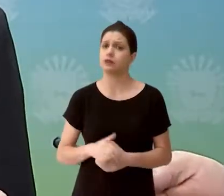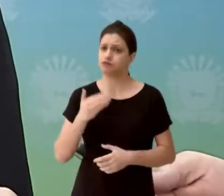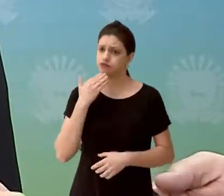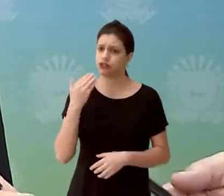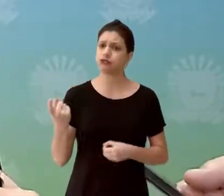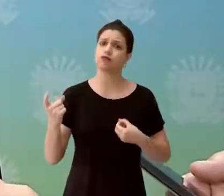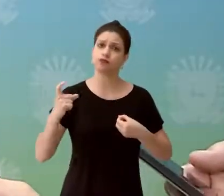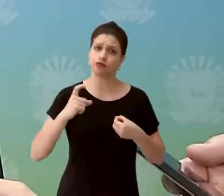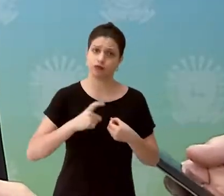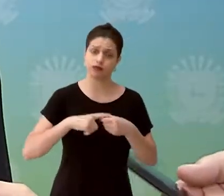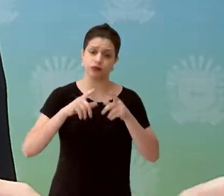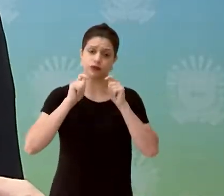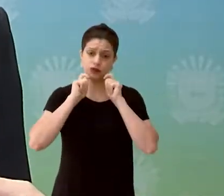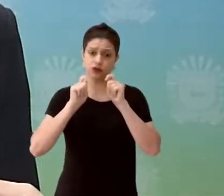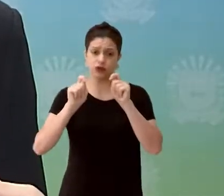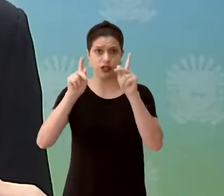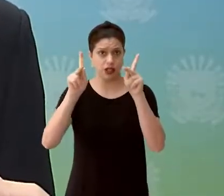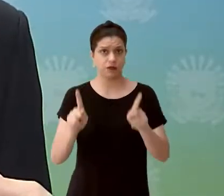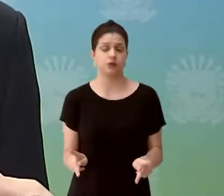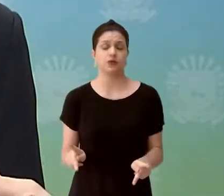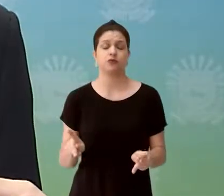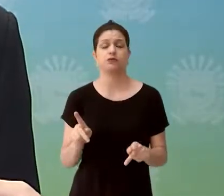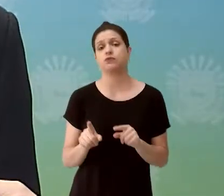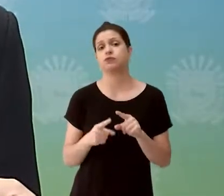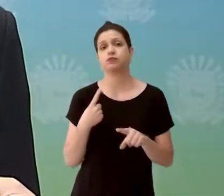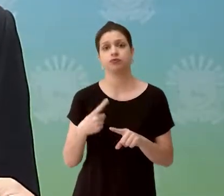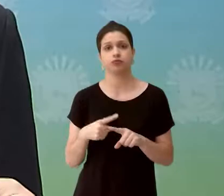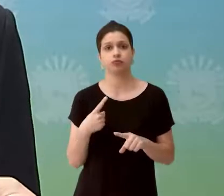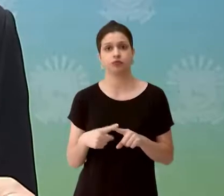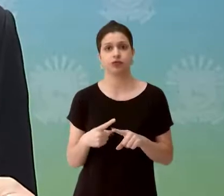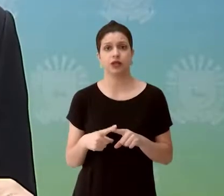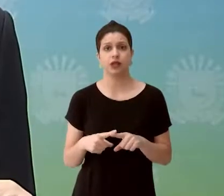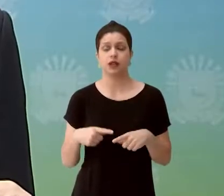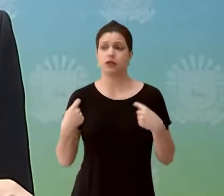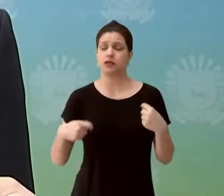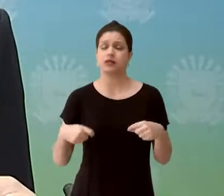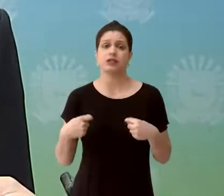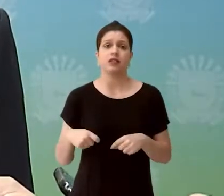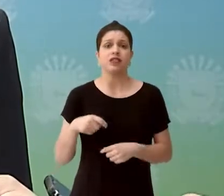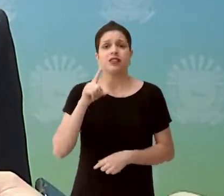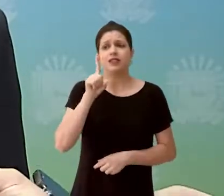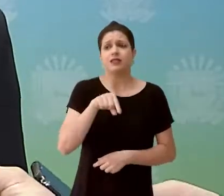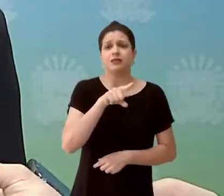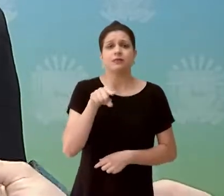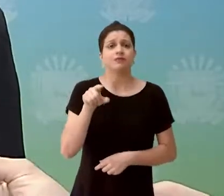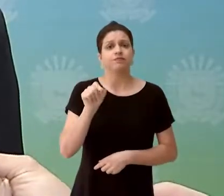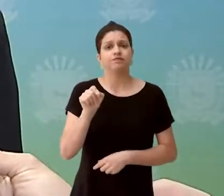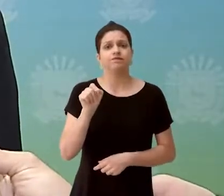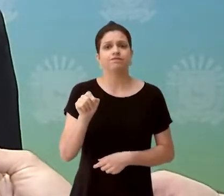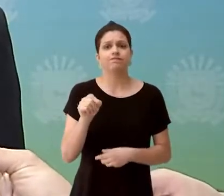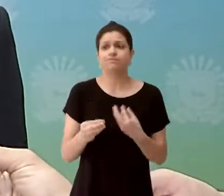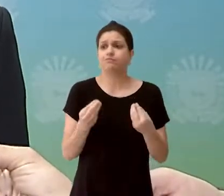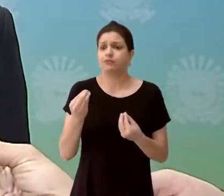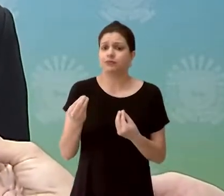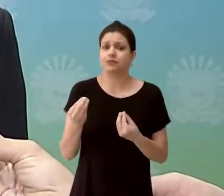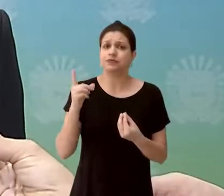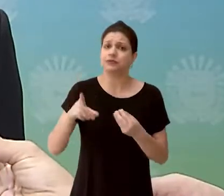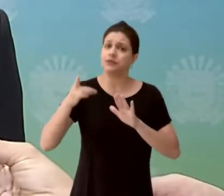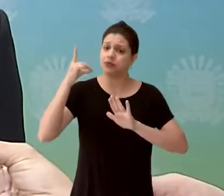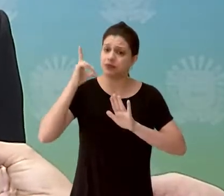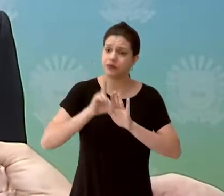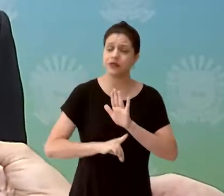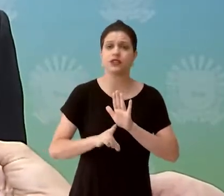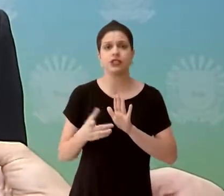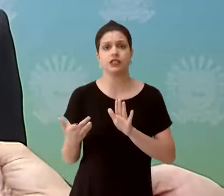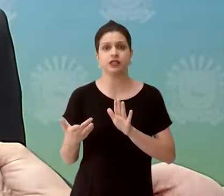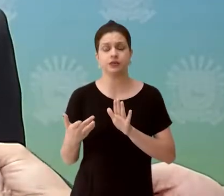da convocação aqui da audiência pública, em primeiro momento, foi a suspensão, que é um direito